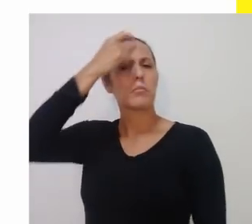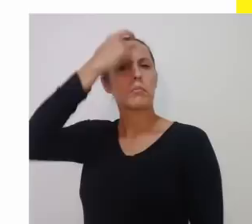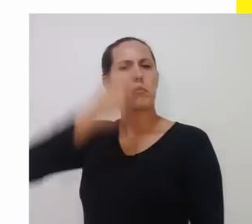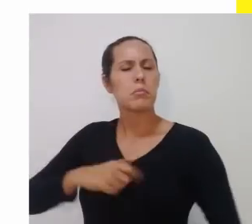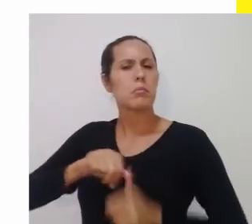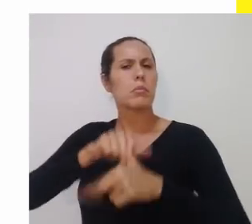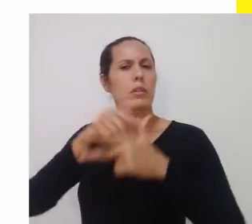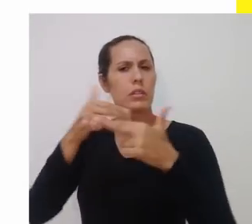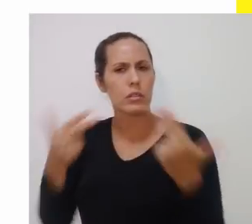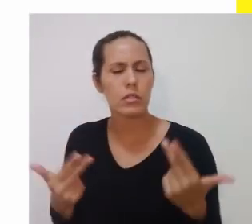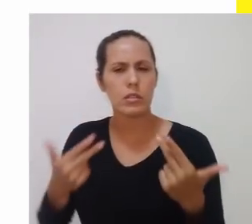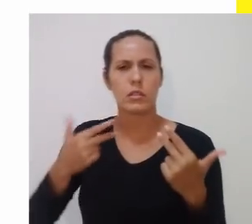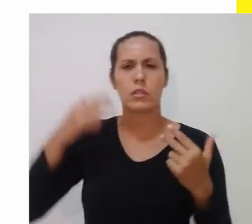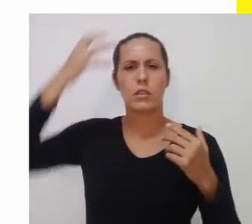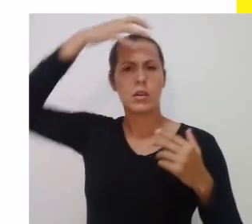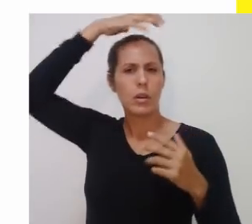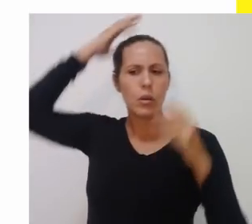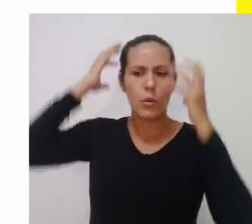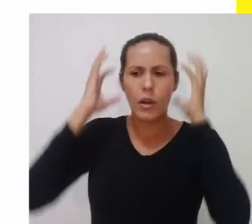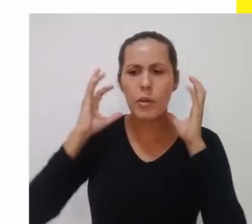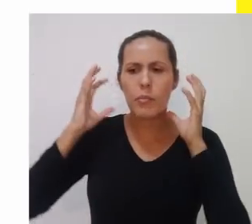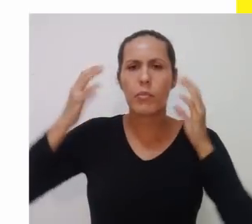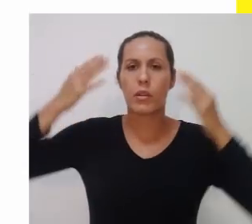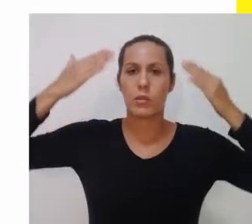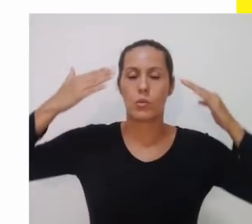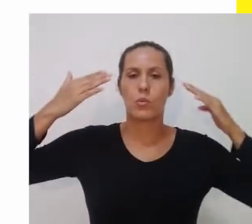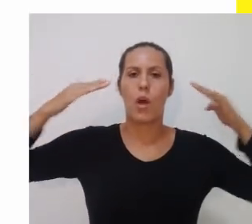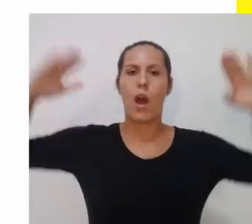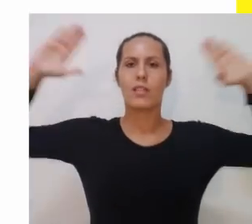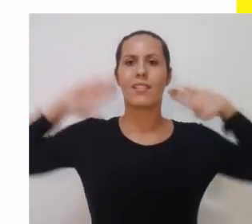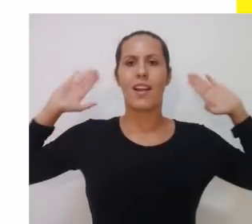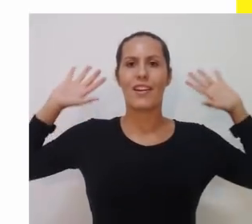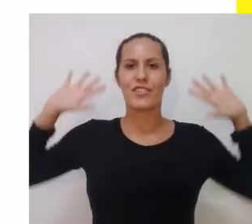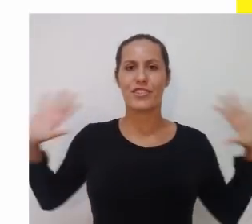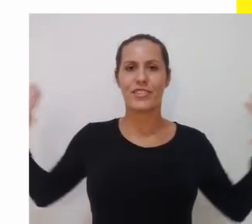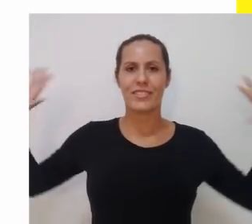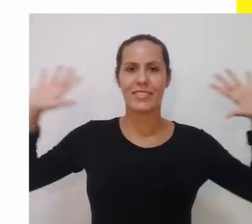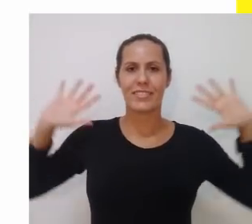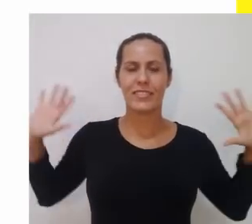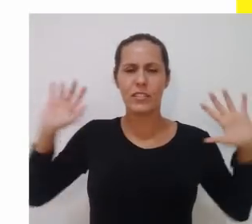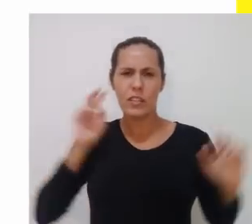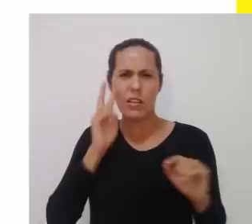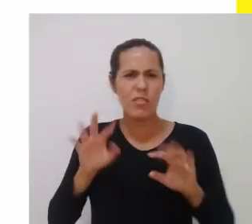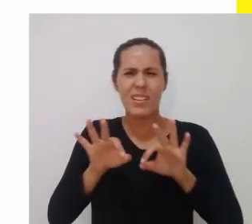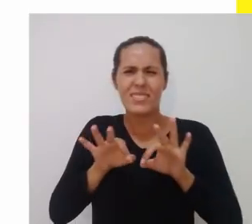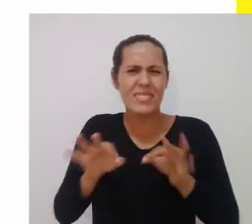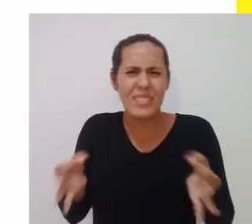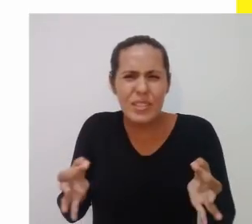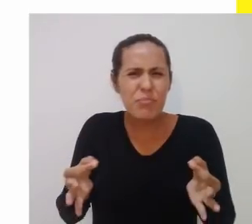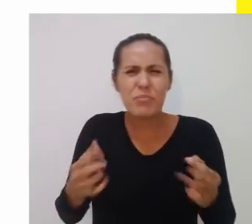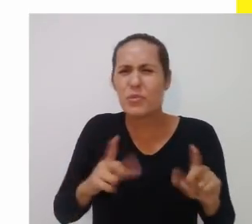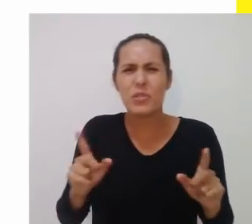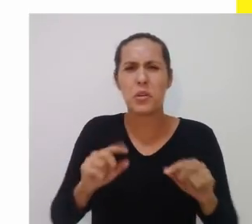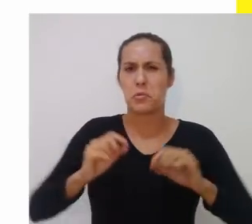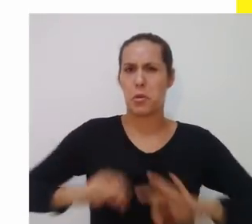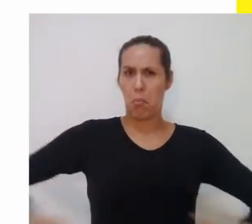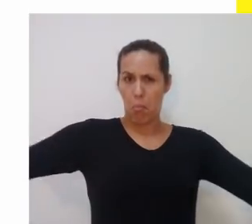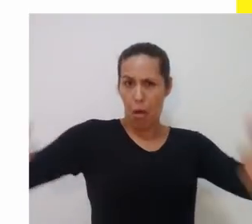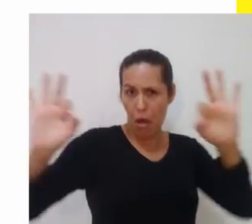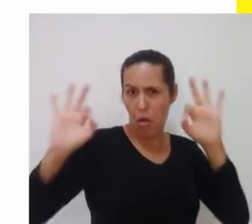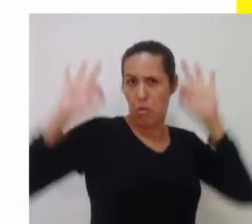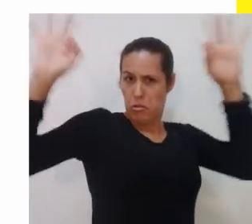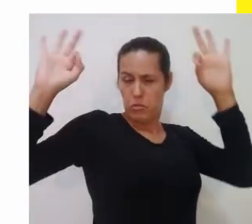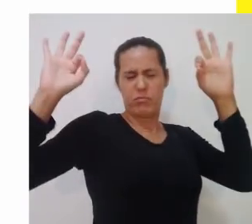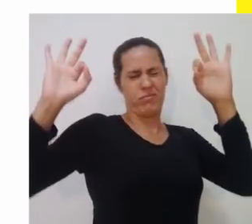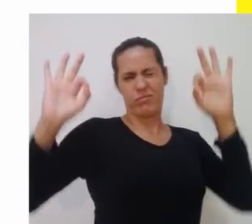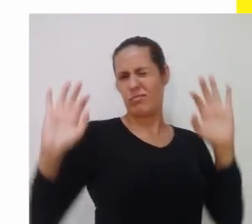essa moça, sua cor, seu cabelo, o cenário por trás dela. Você vê que tem um cenário